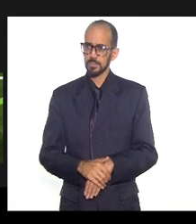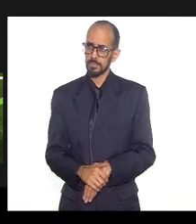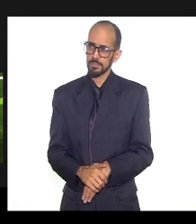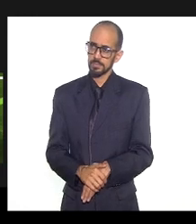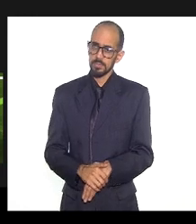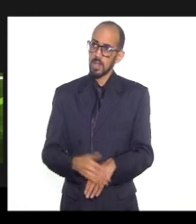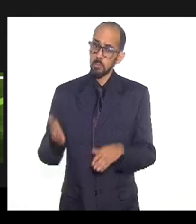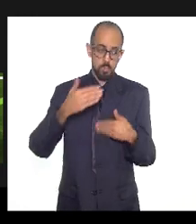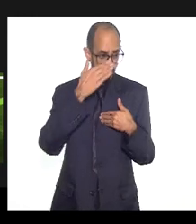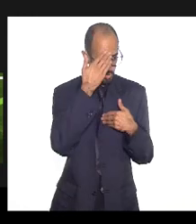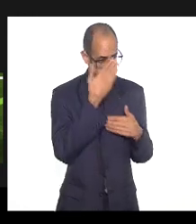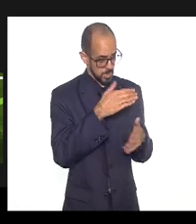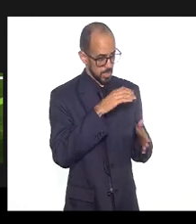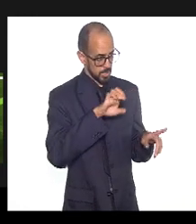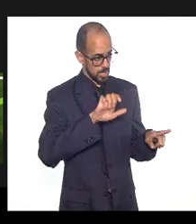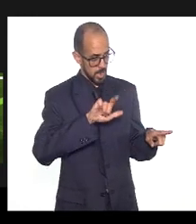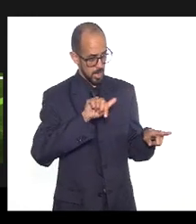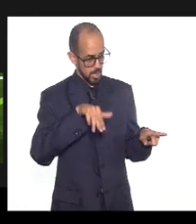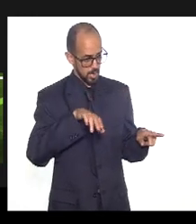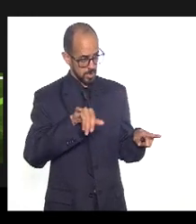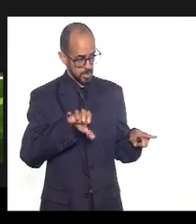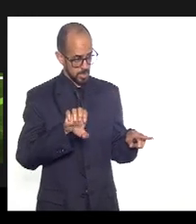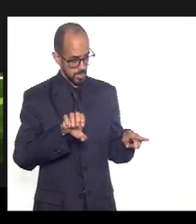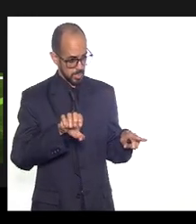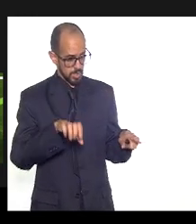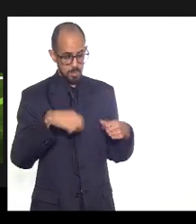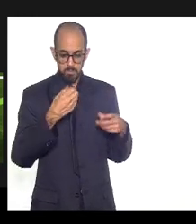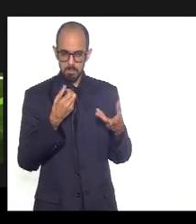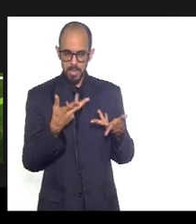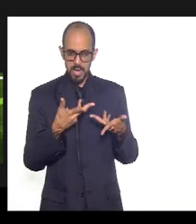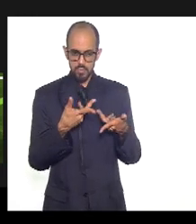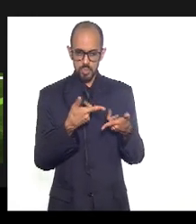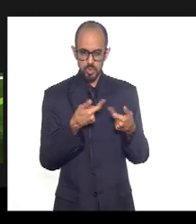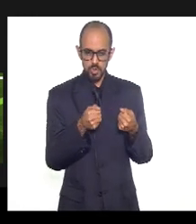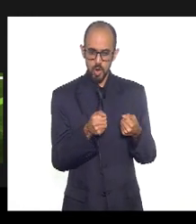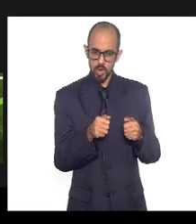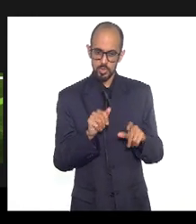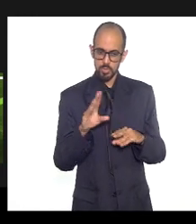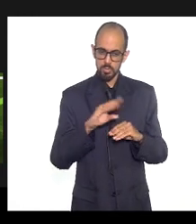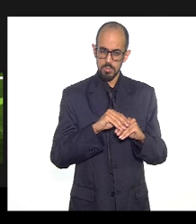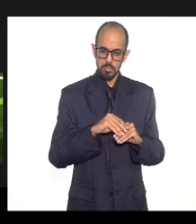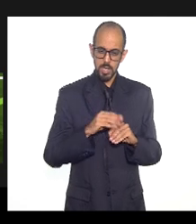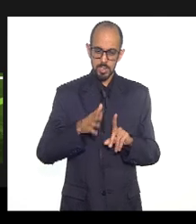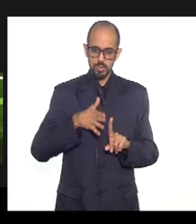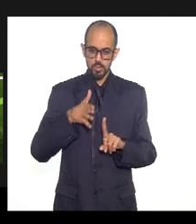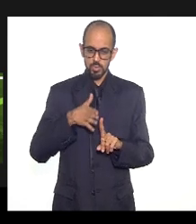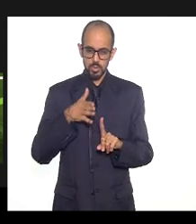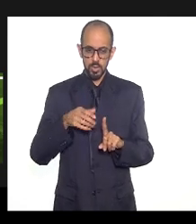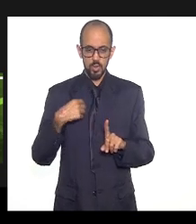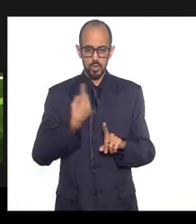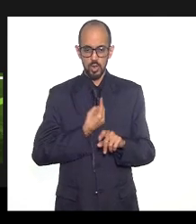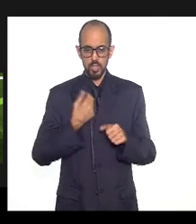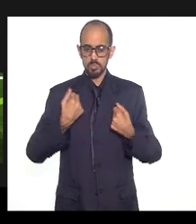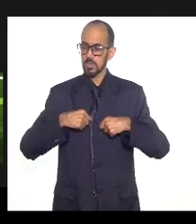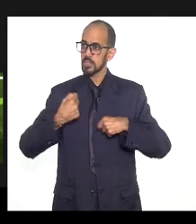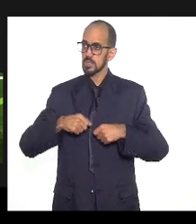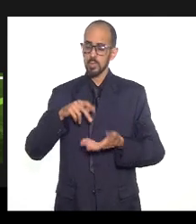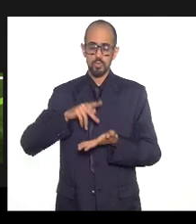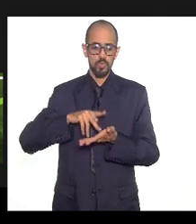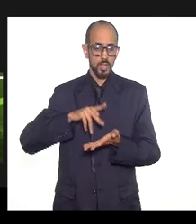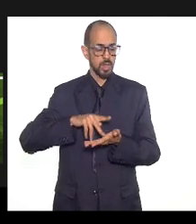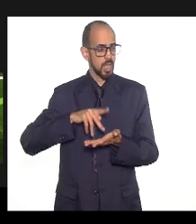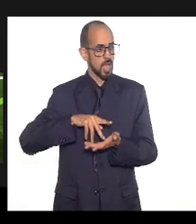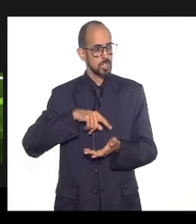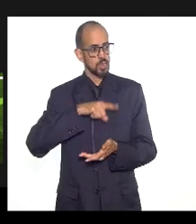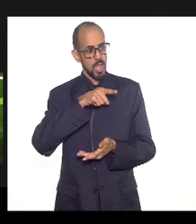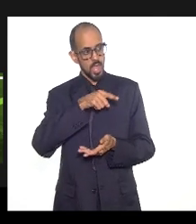obrigada, Elaine. Excelente a sua contribuição. A gente precisa exatamente que essa parte